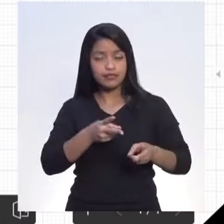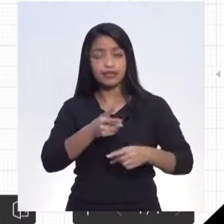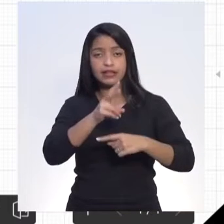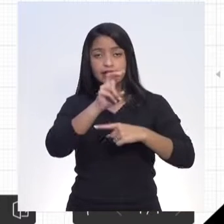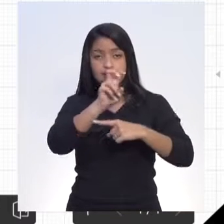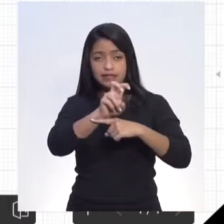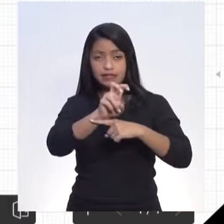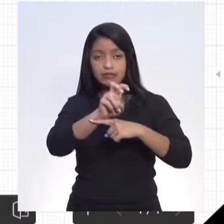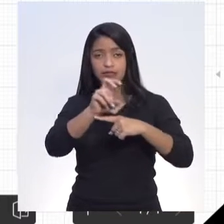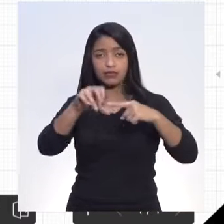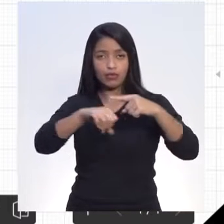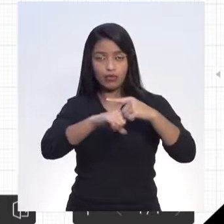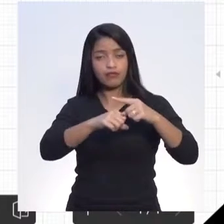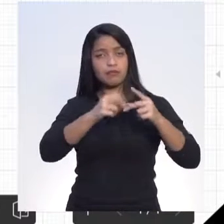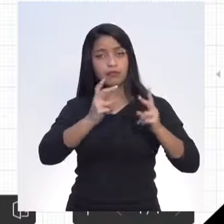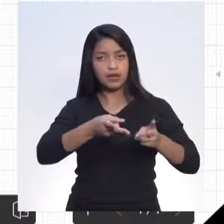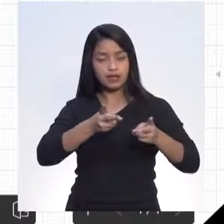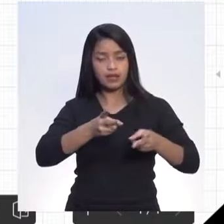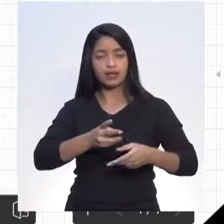Deixa eu até apagar isso aqui.